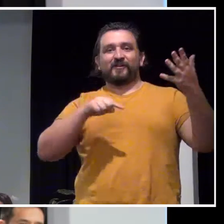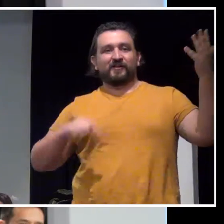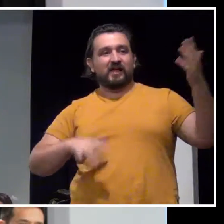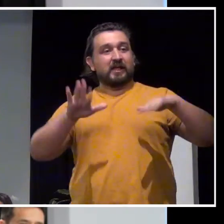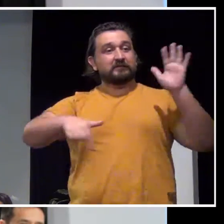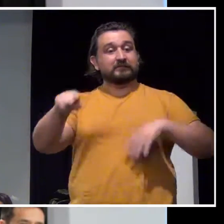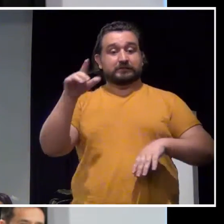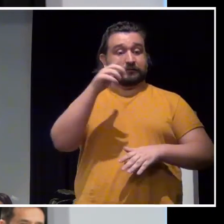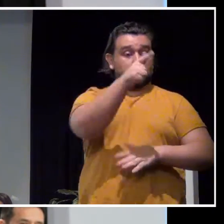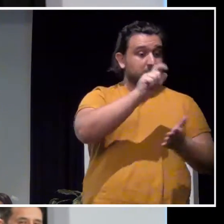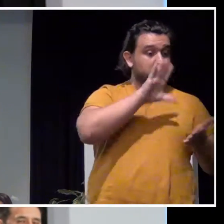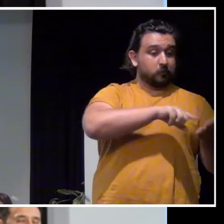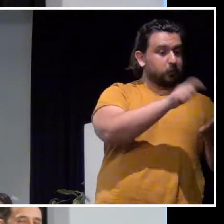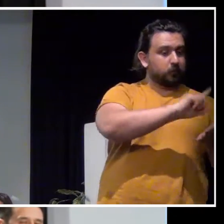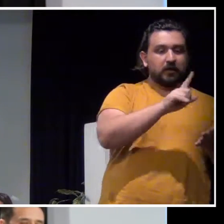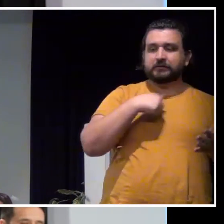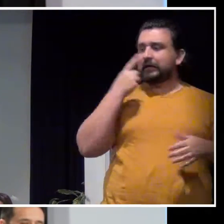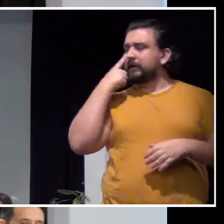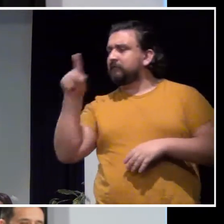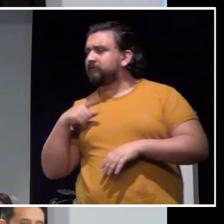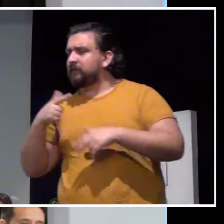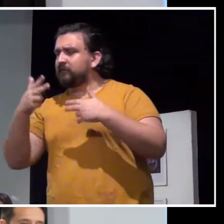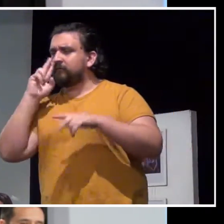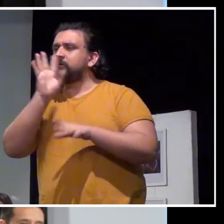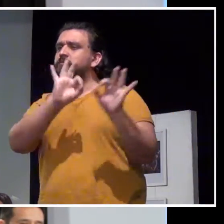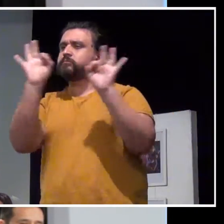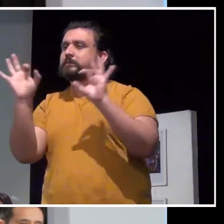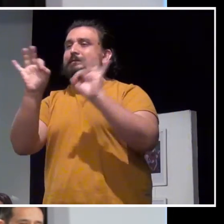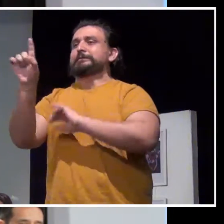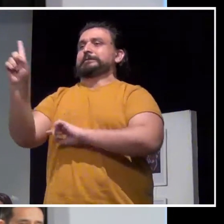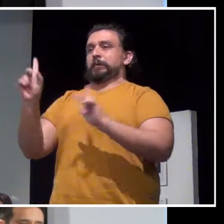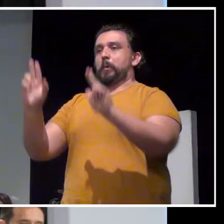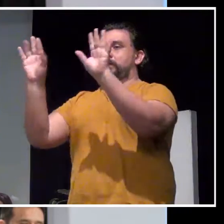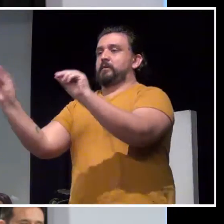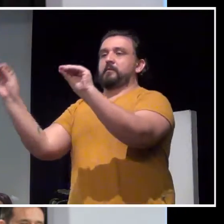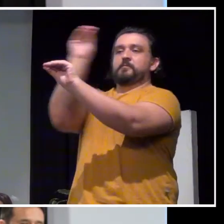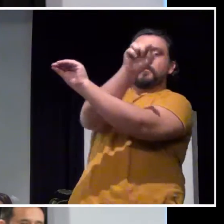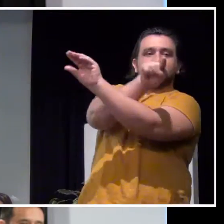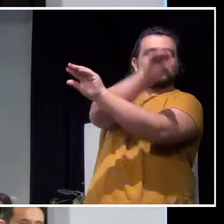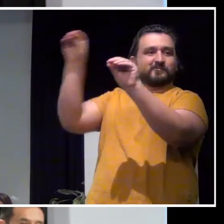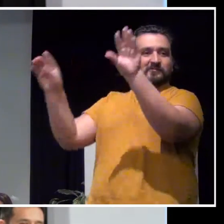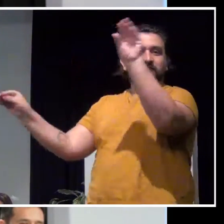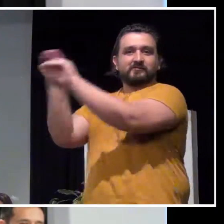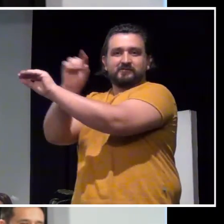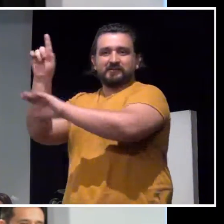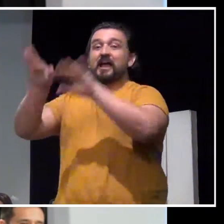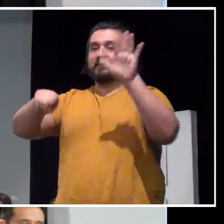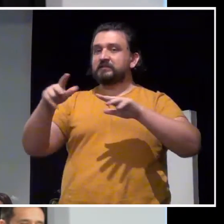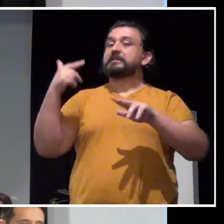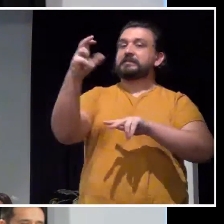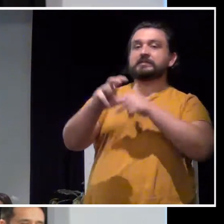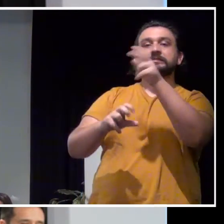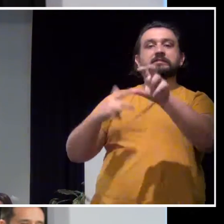precisa revisar o vídeo, cortar, editar, mudar de lugar. Por isso que 15 em 15 dias ela recebe